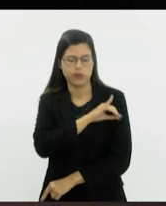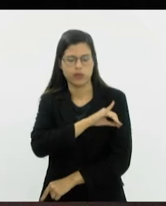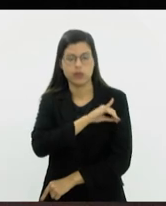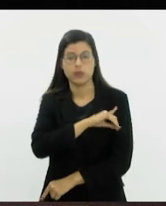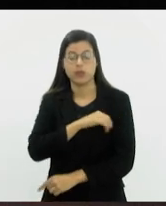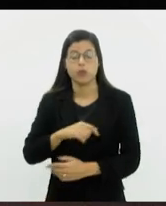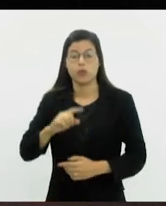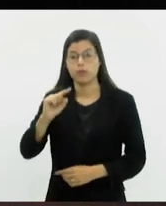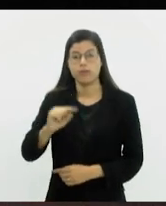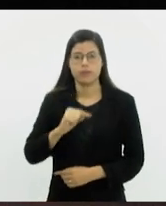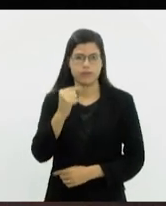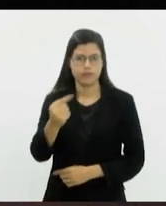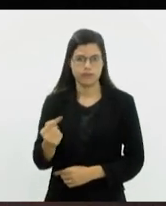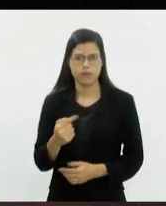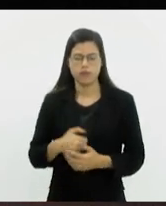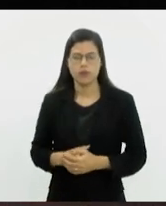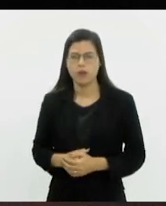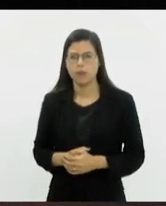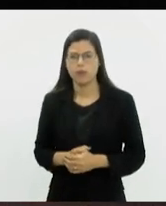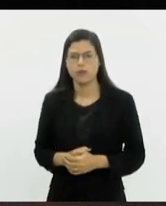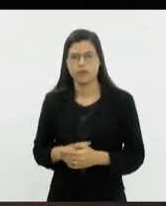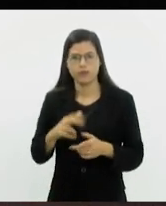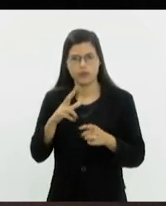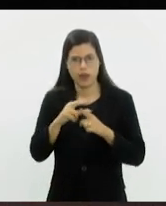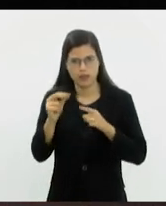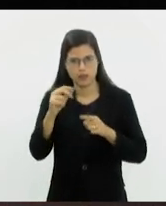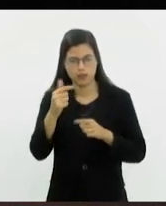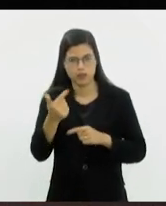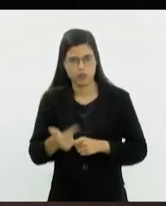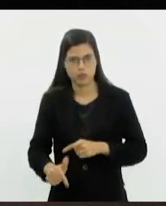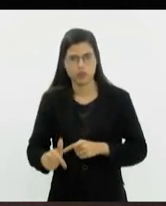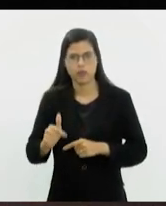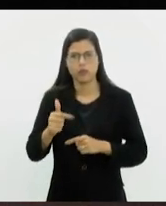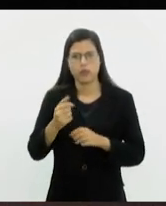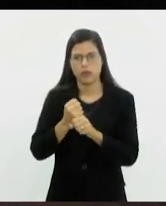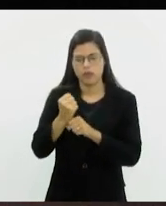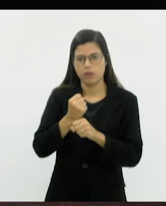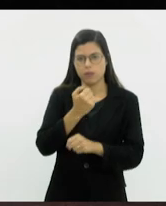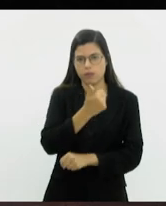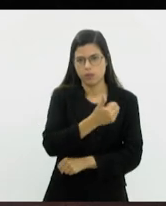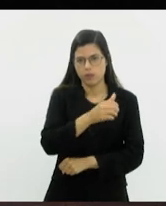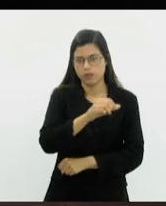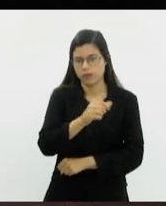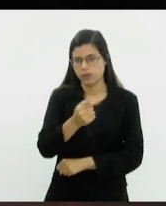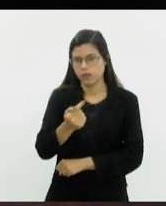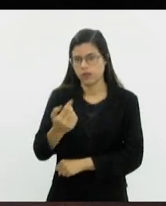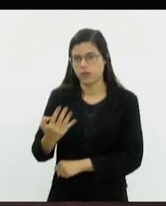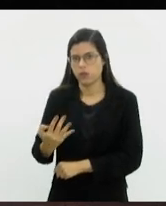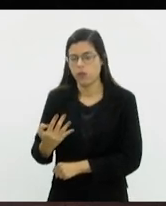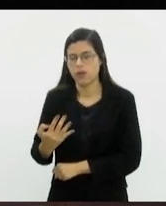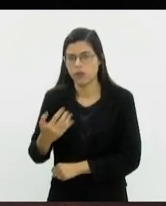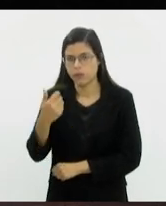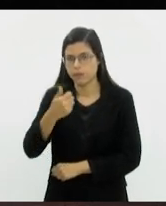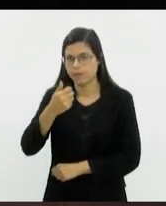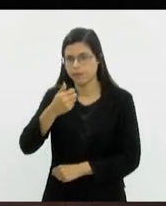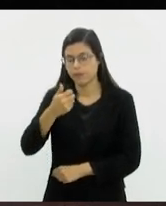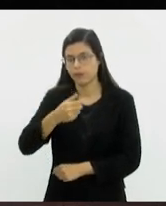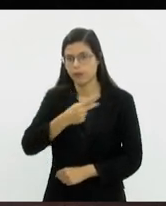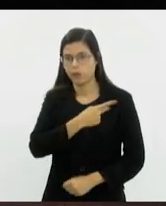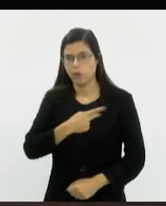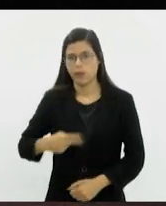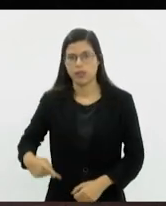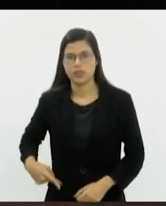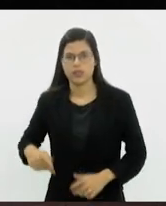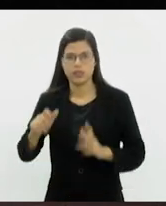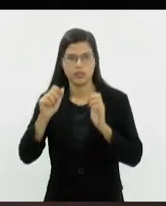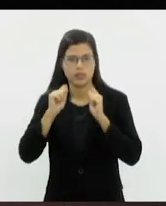e, posteriormente, sendo reeleito, em 1974, foi o primeiro presidente da nossa LERJ, né,